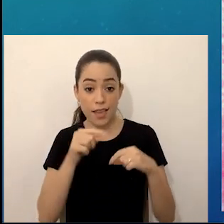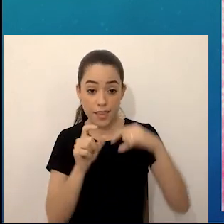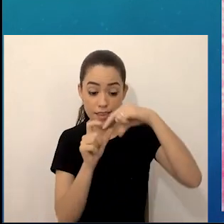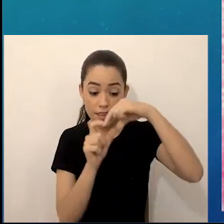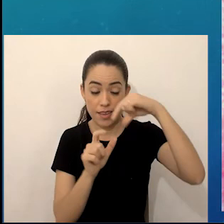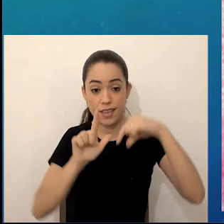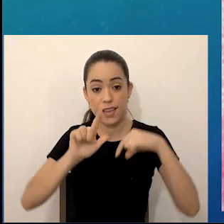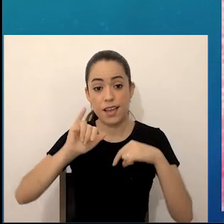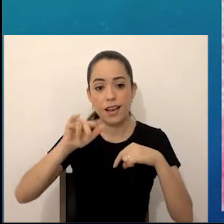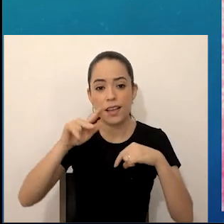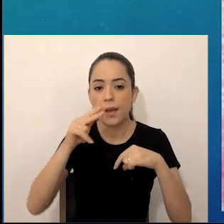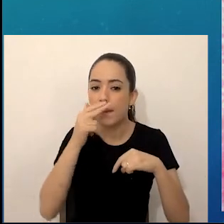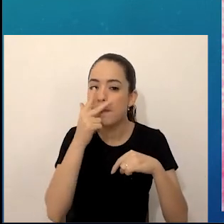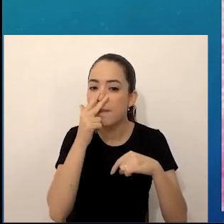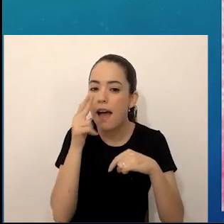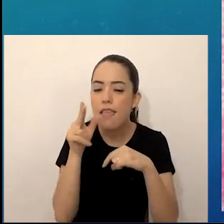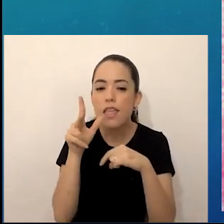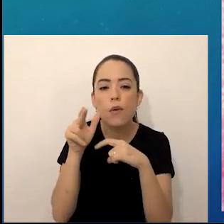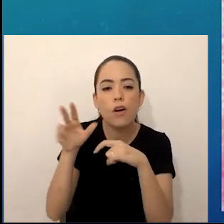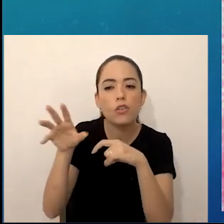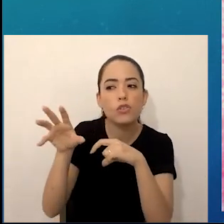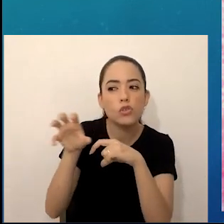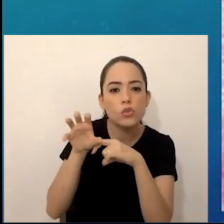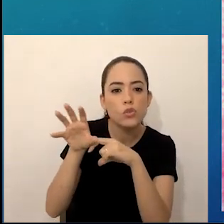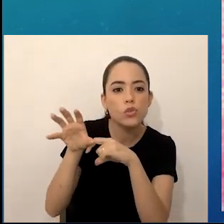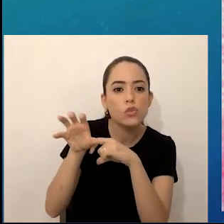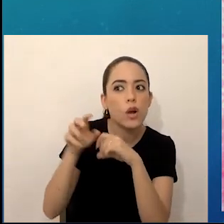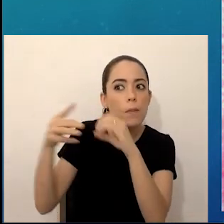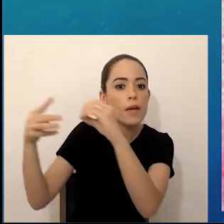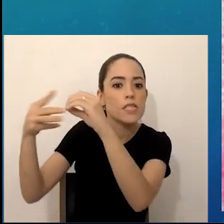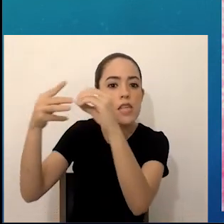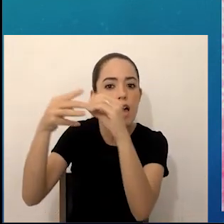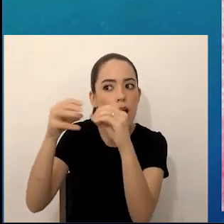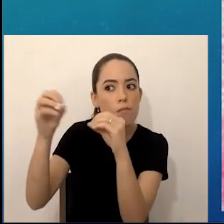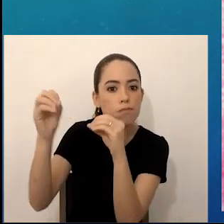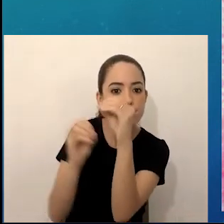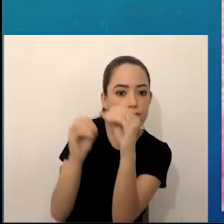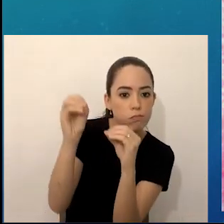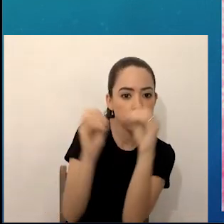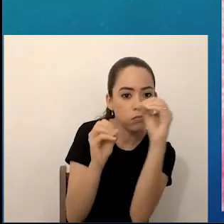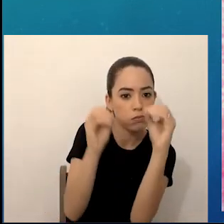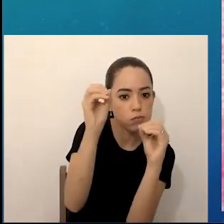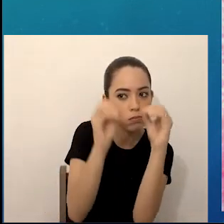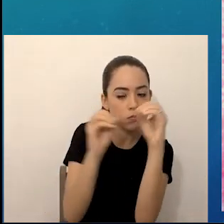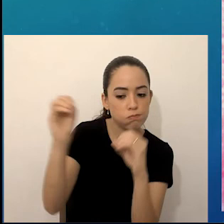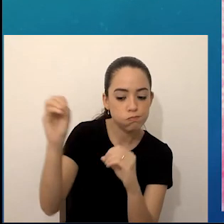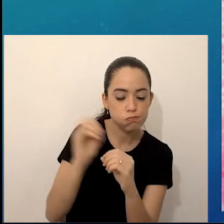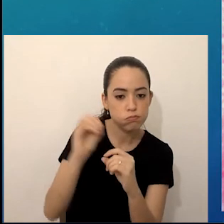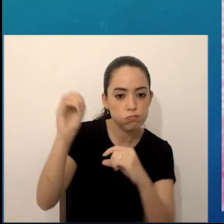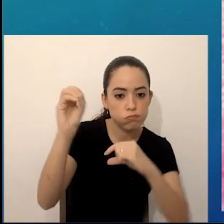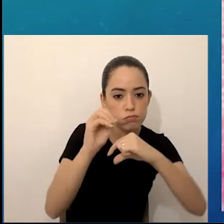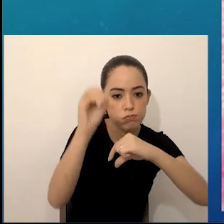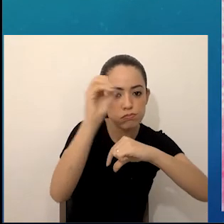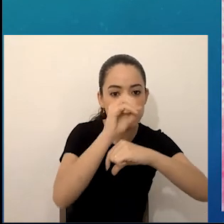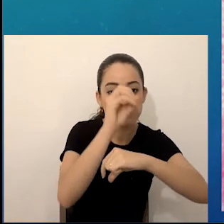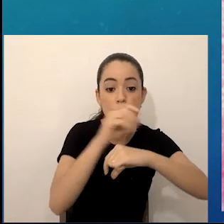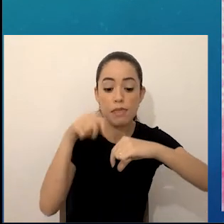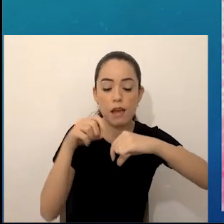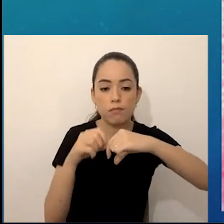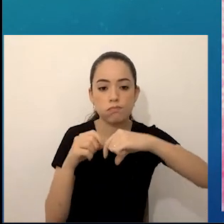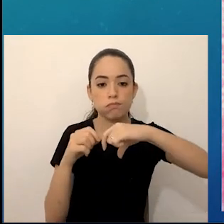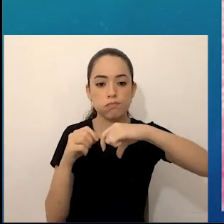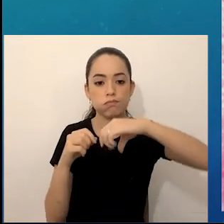A linha primitiva induz as células próximas a convergirem para a